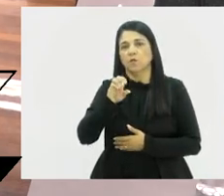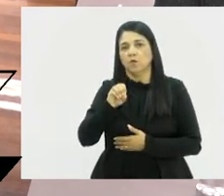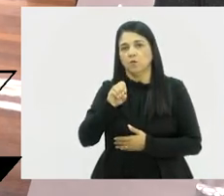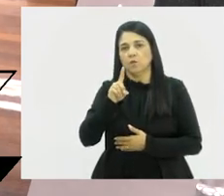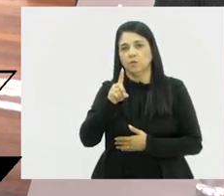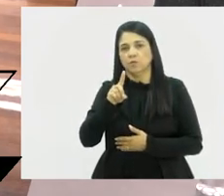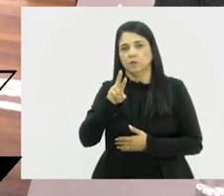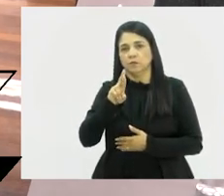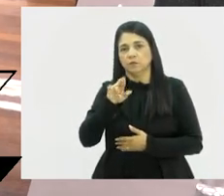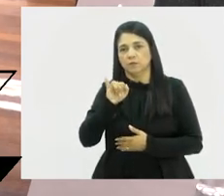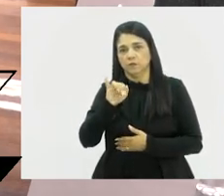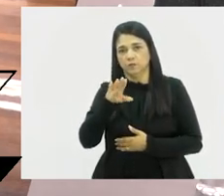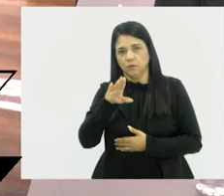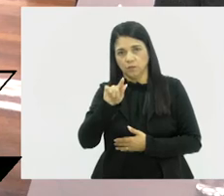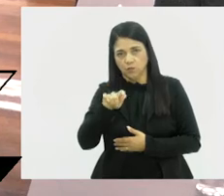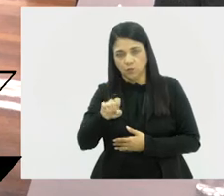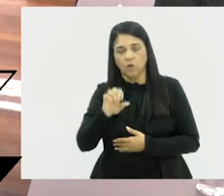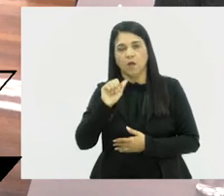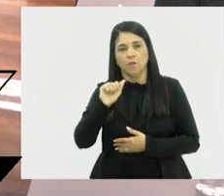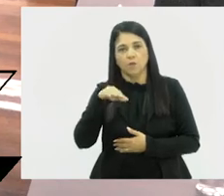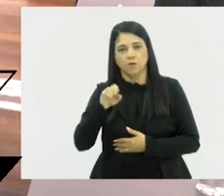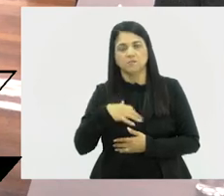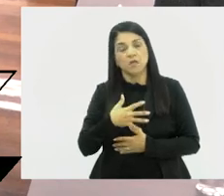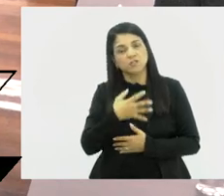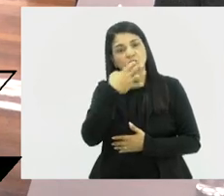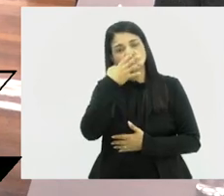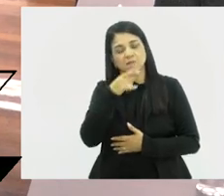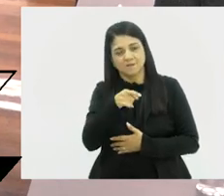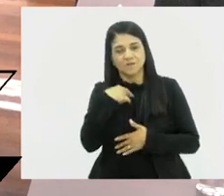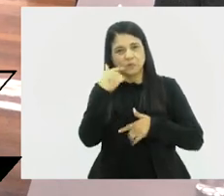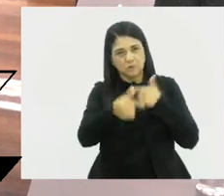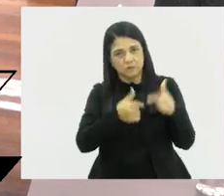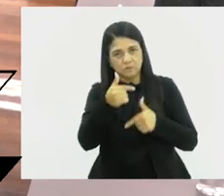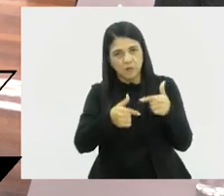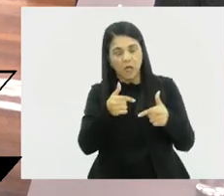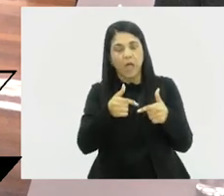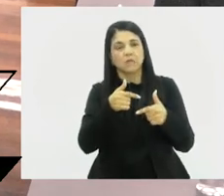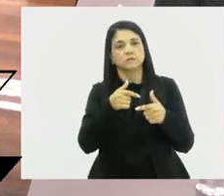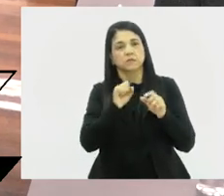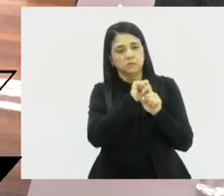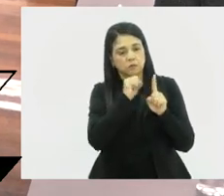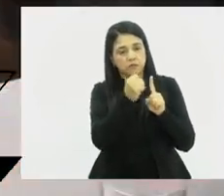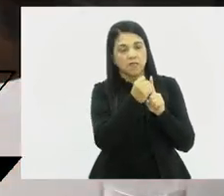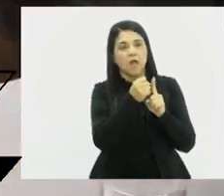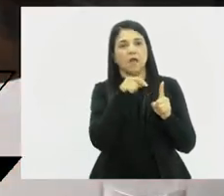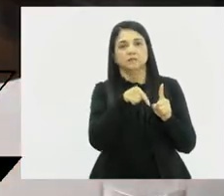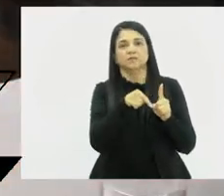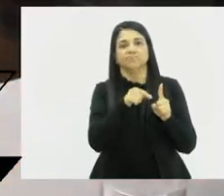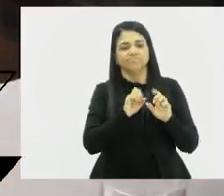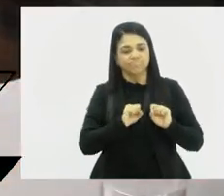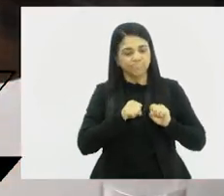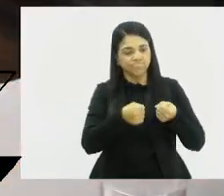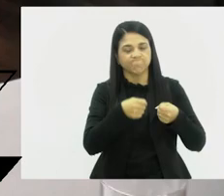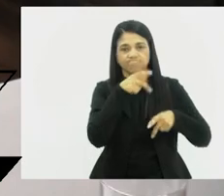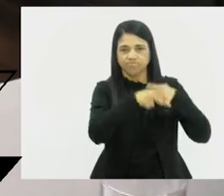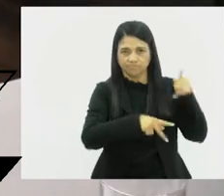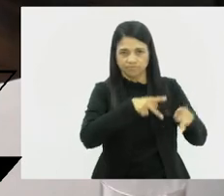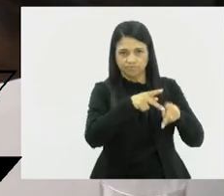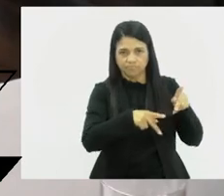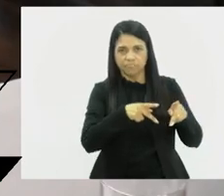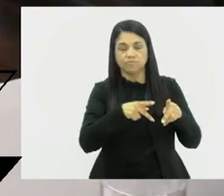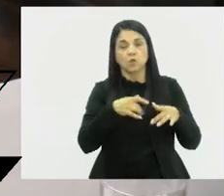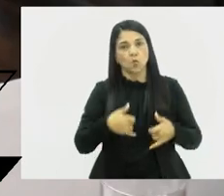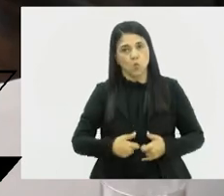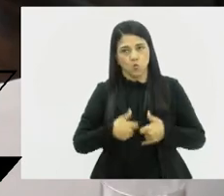tenho admiração pelo trabalho, pelo desempenho junto à nossa sociedade fluminense, que nos orgulha, né, de estar aqui presente e